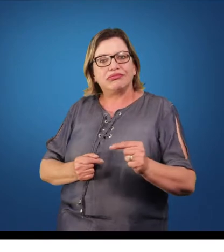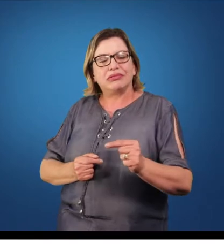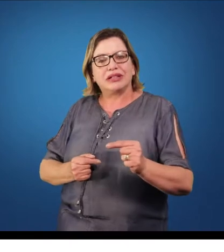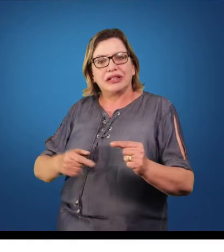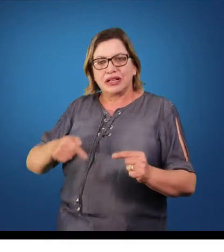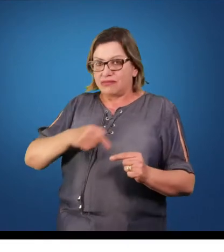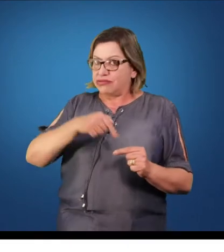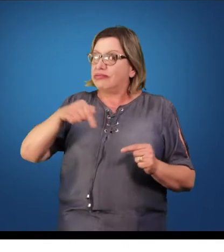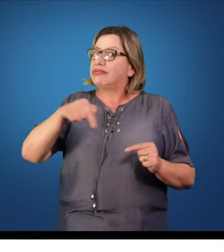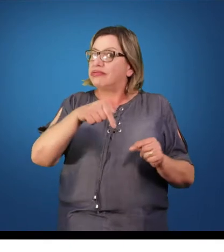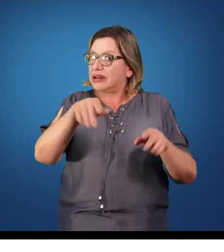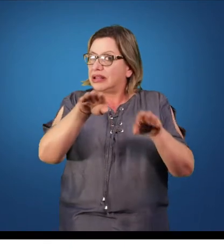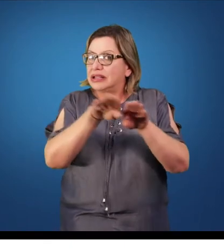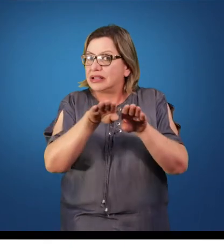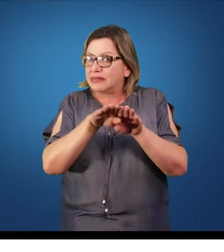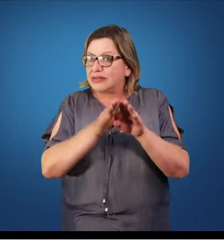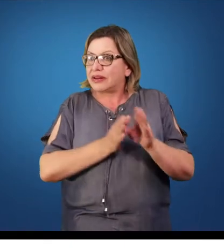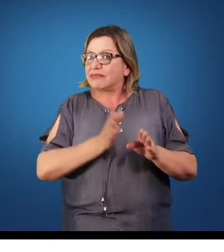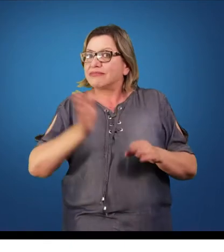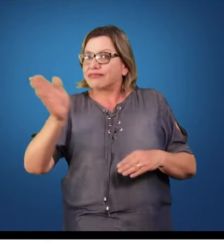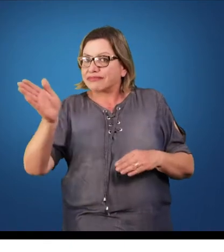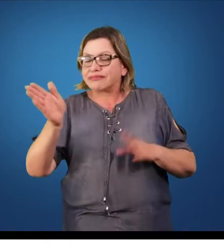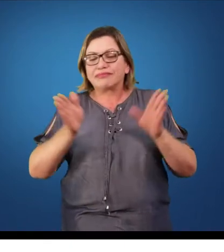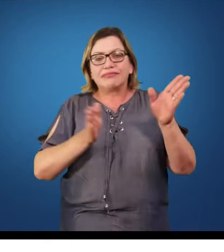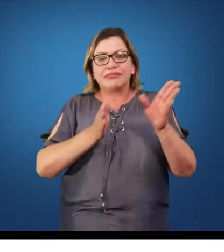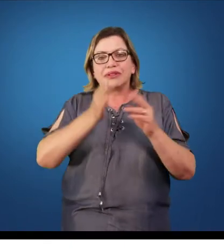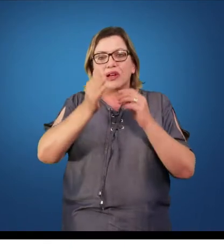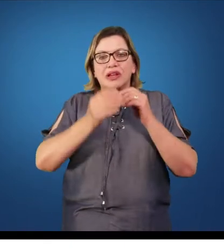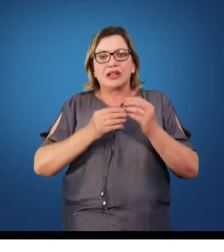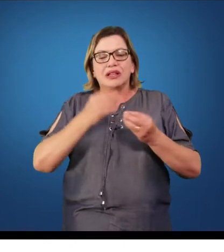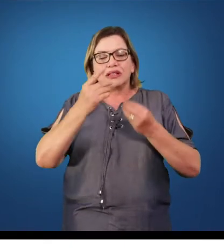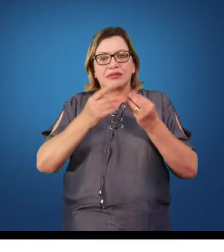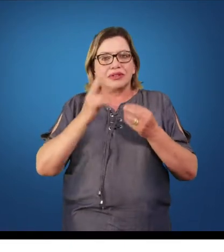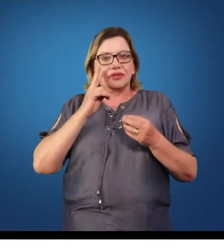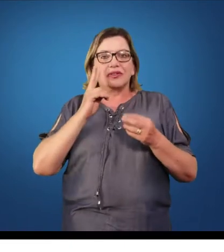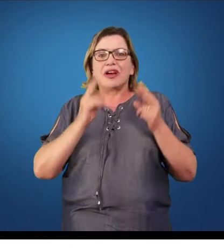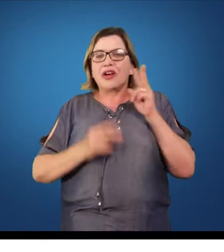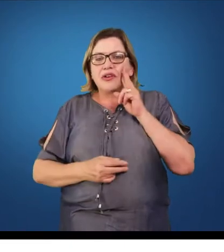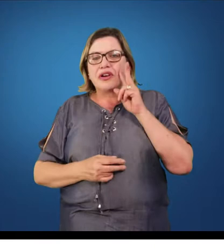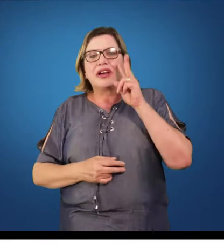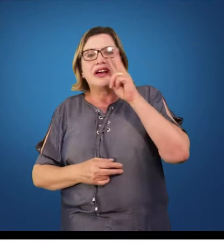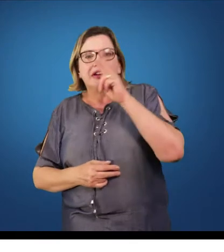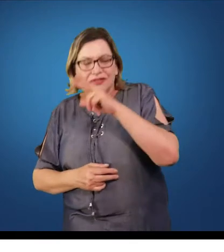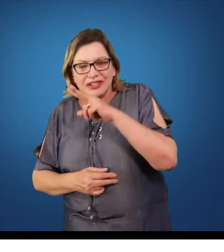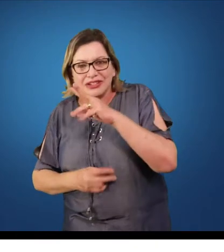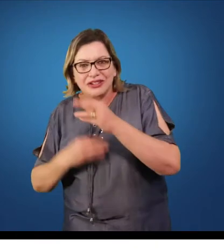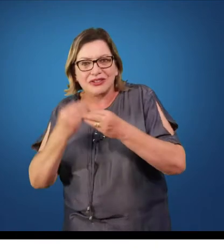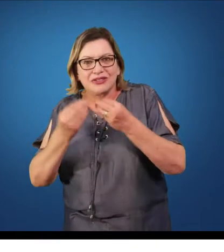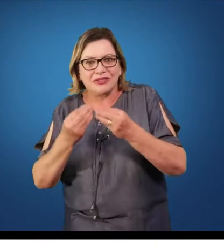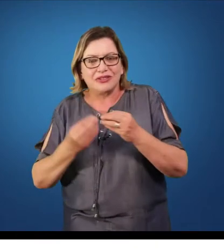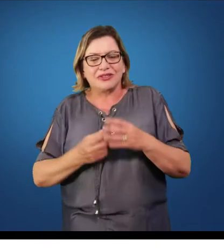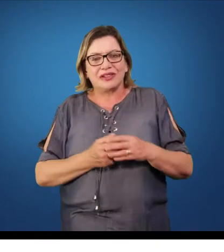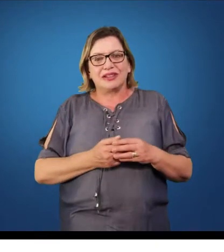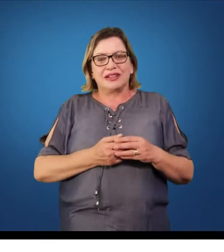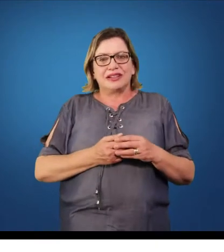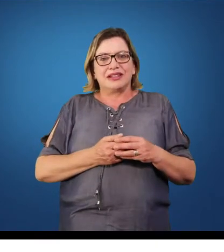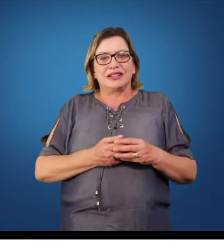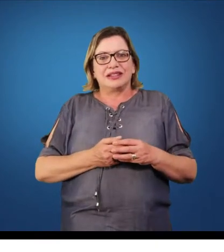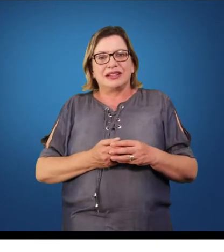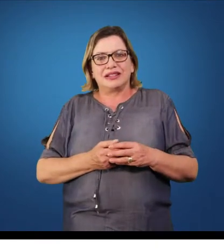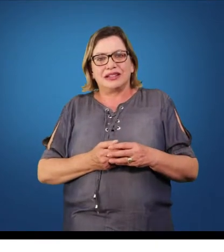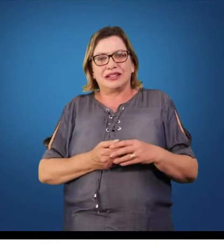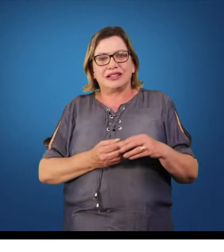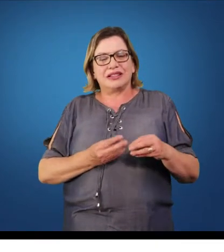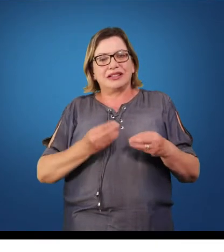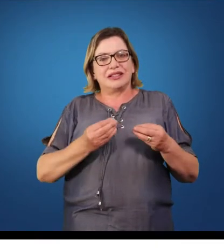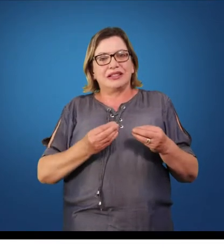no zigue-zague e vai para lá. A seguinte, passa pela Bruna, no zigue-zague vai para lá e vem